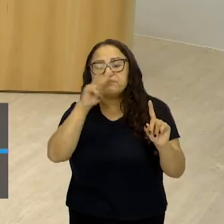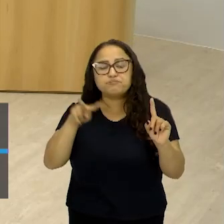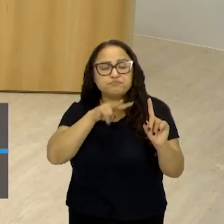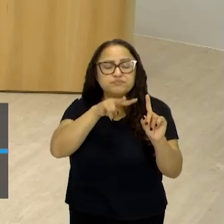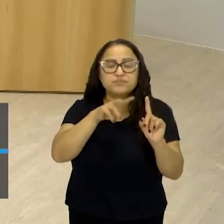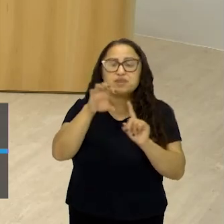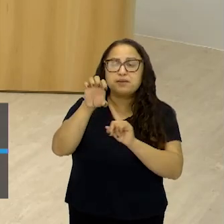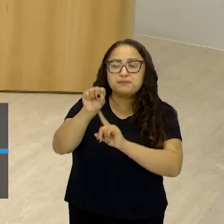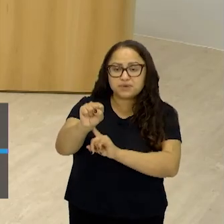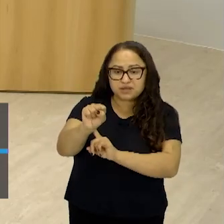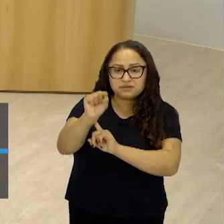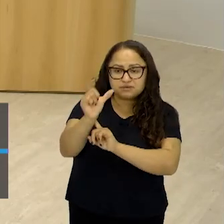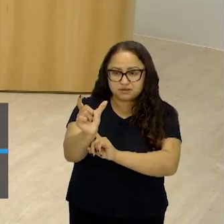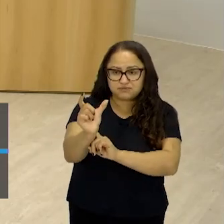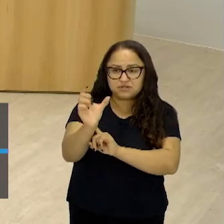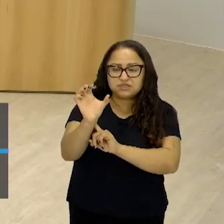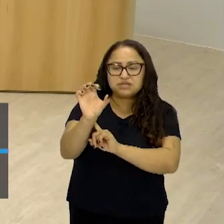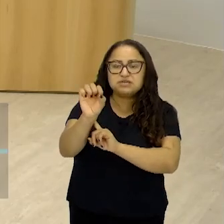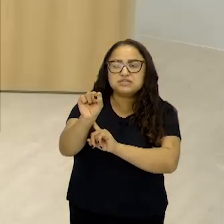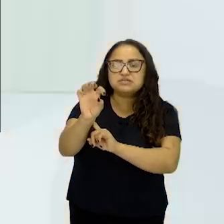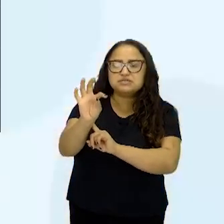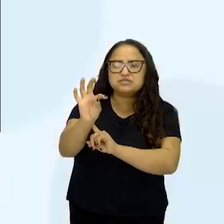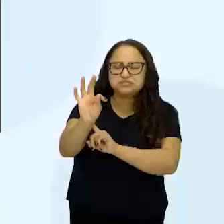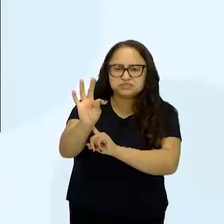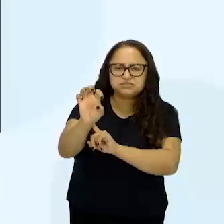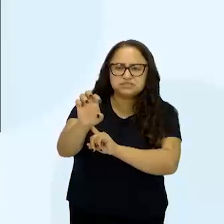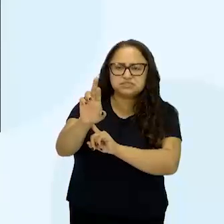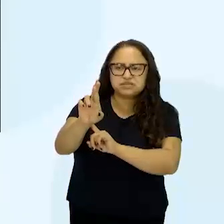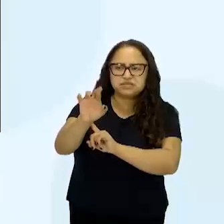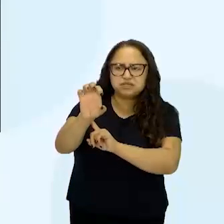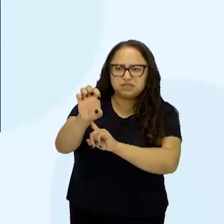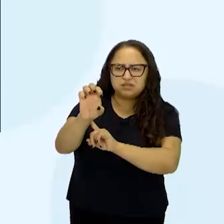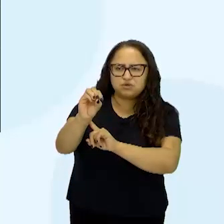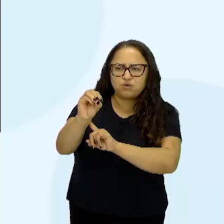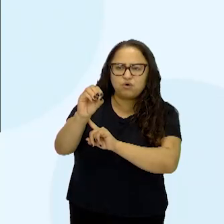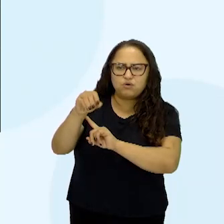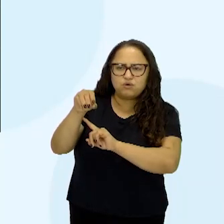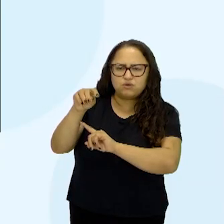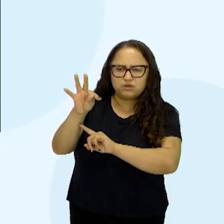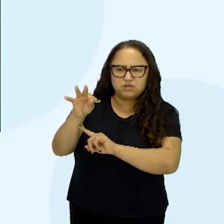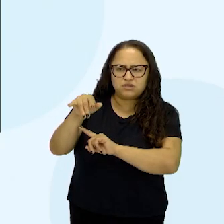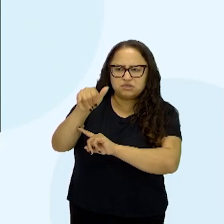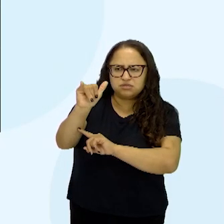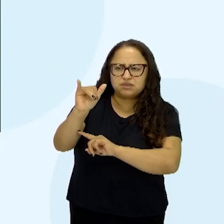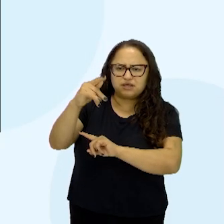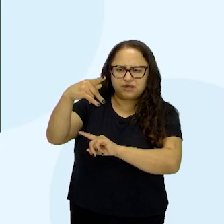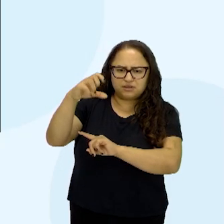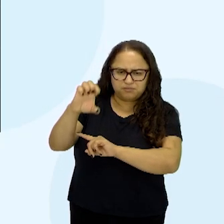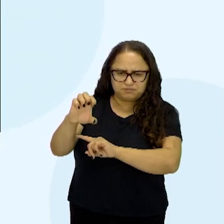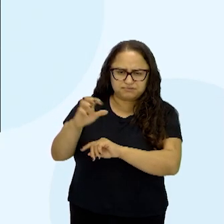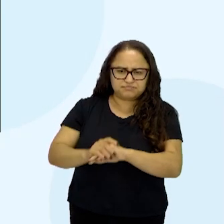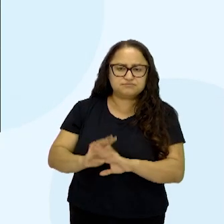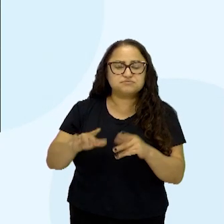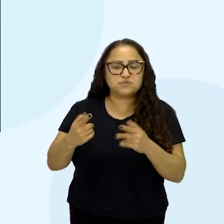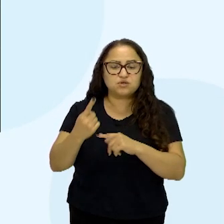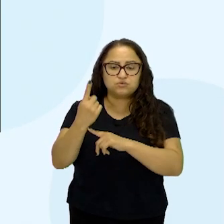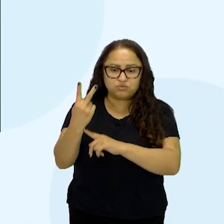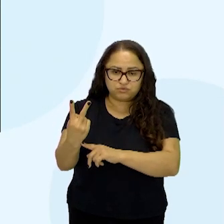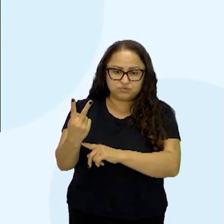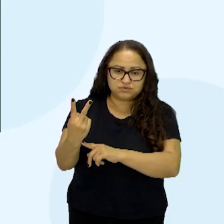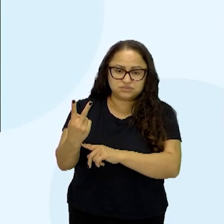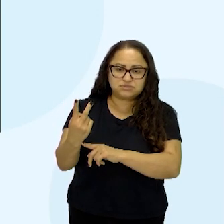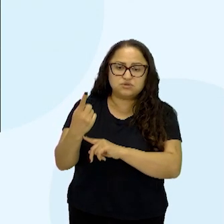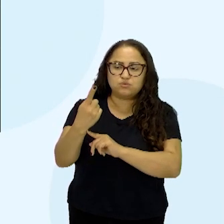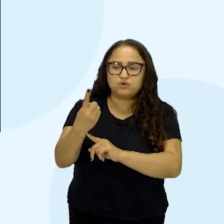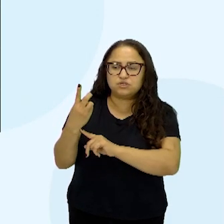está voltando. Então, vamos lá para a tela e a gente coloca aqui as respostas para vocês. Ó. Asian descendant, number 2. Cells, 1, 2,